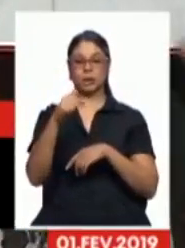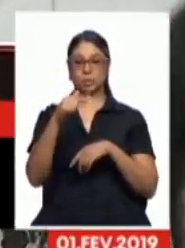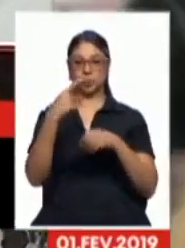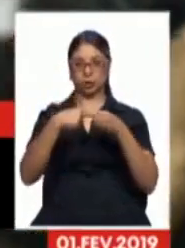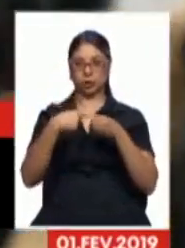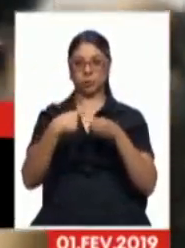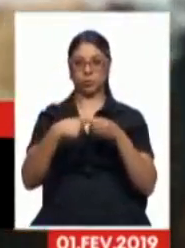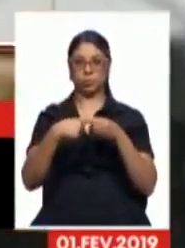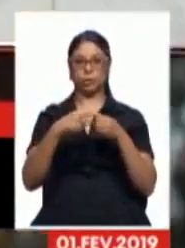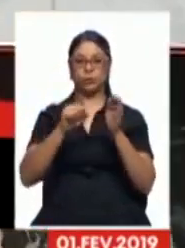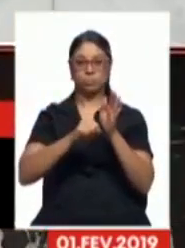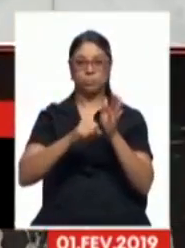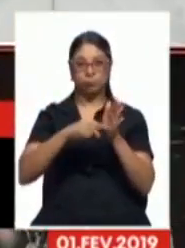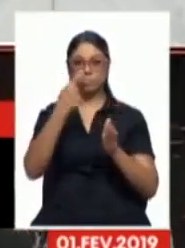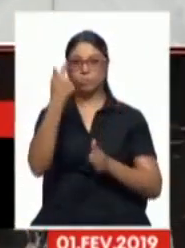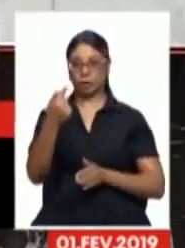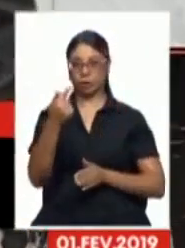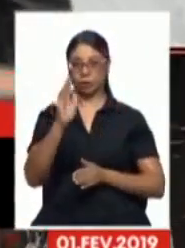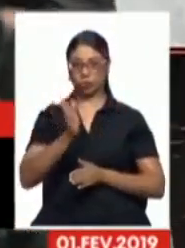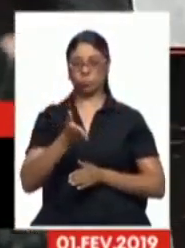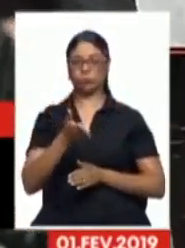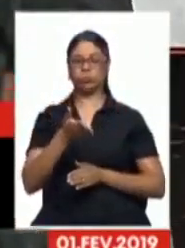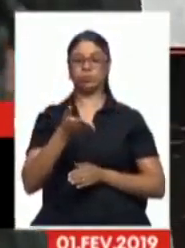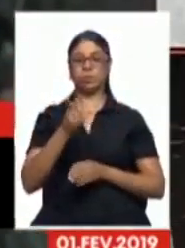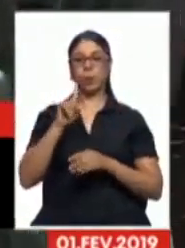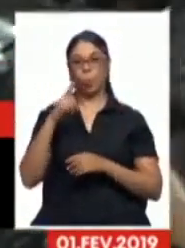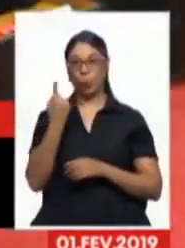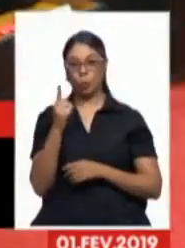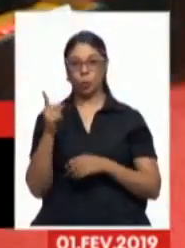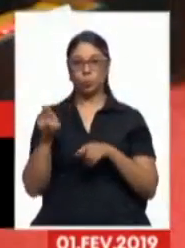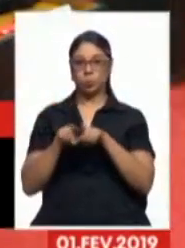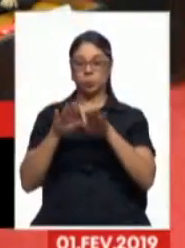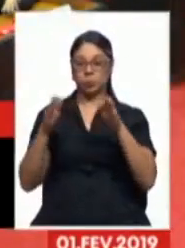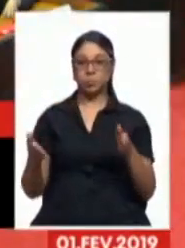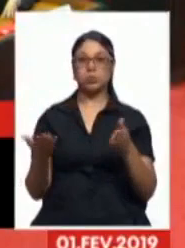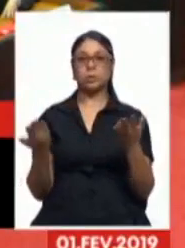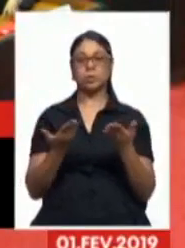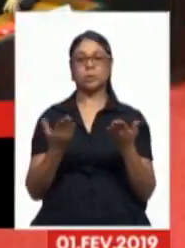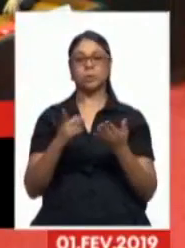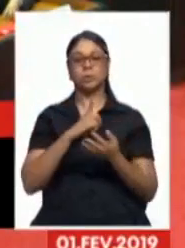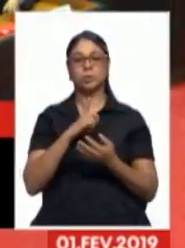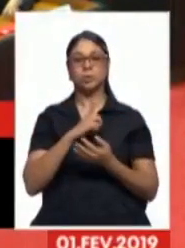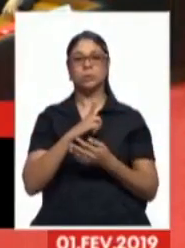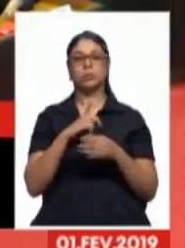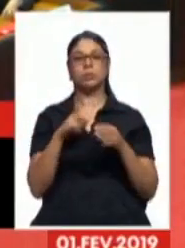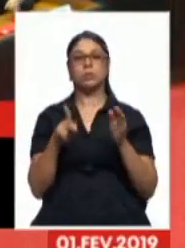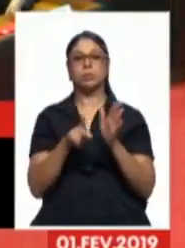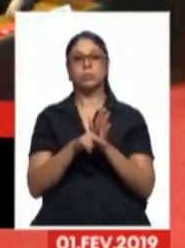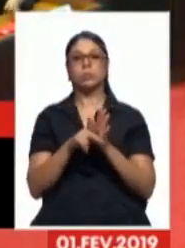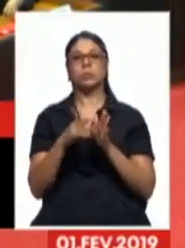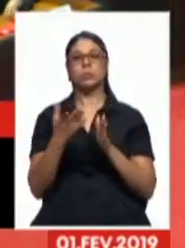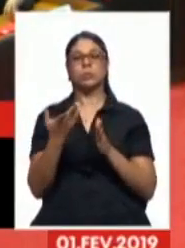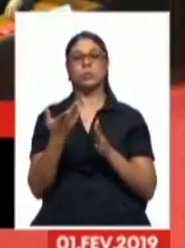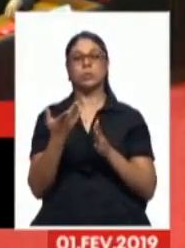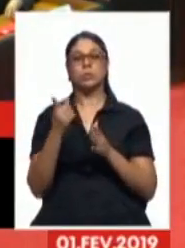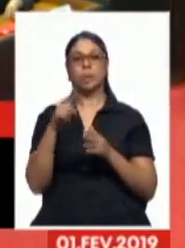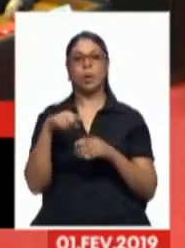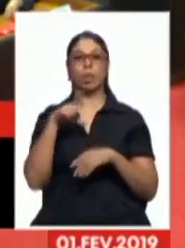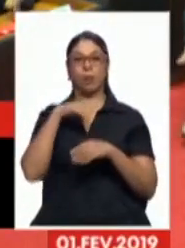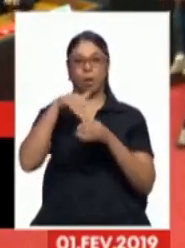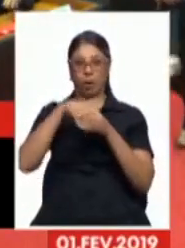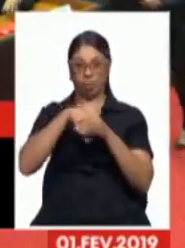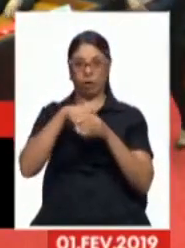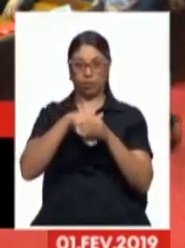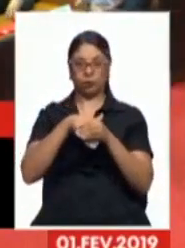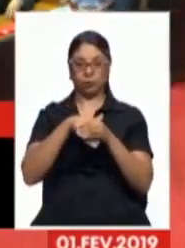na Assembleia. Ele que fez parte da última mesa e integra a atual chapa que concorrerá às eleições daqui a pouco.